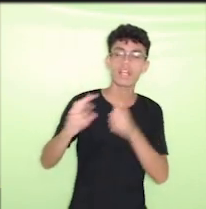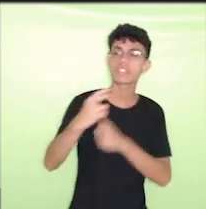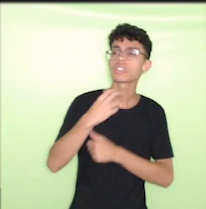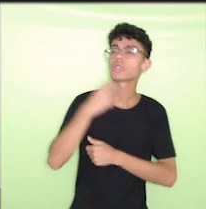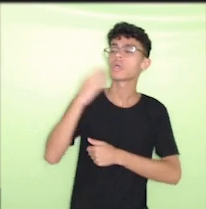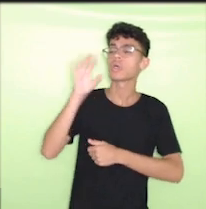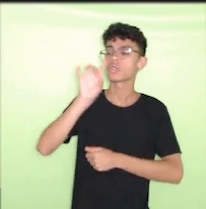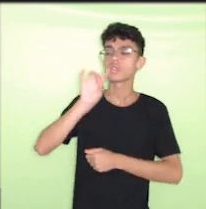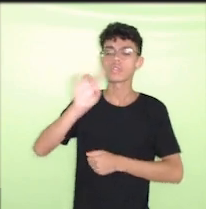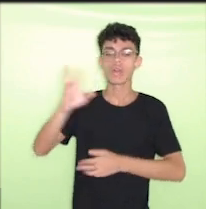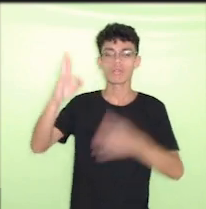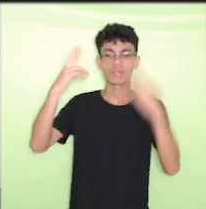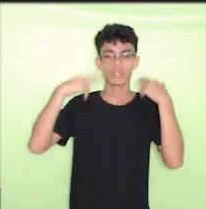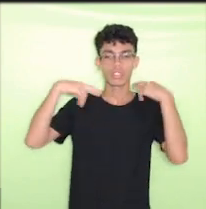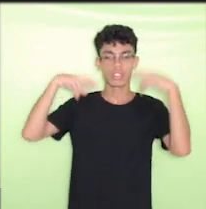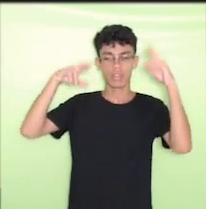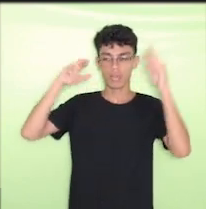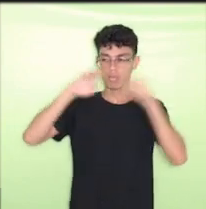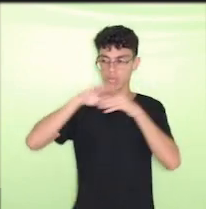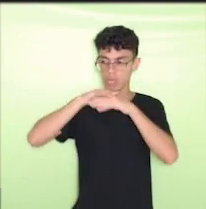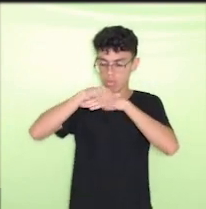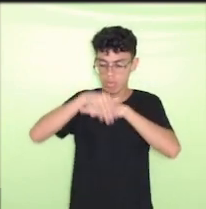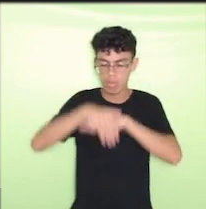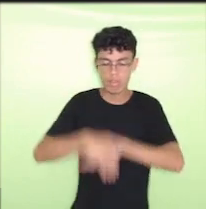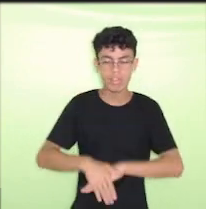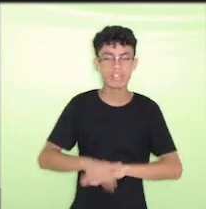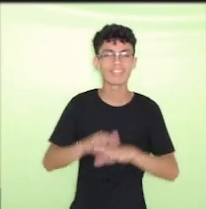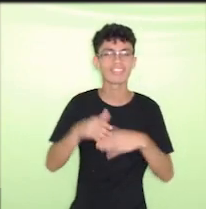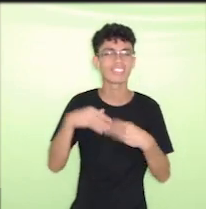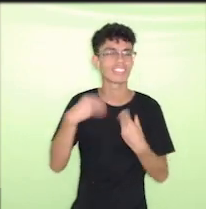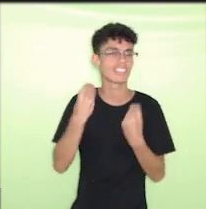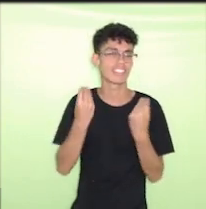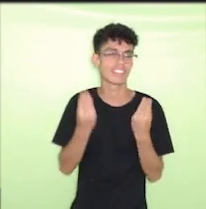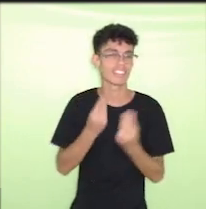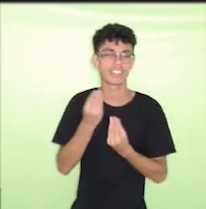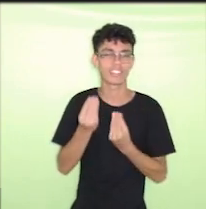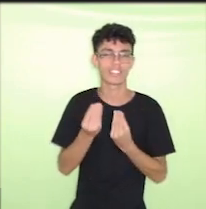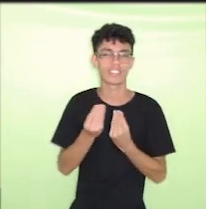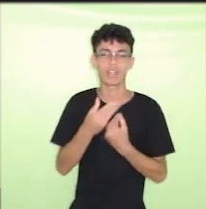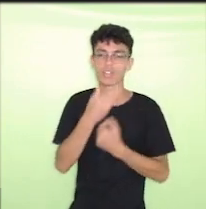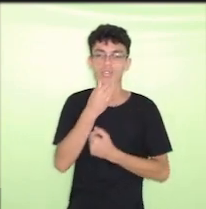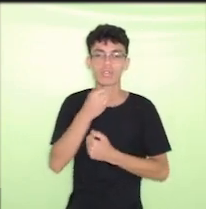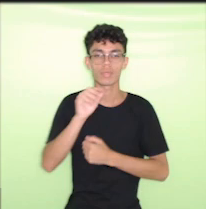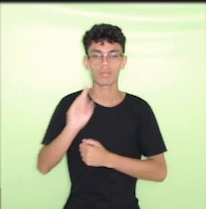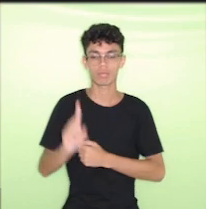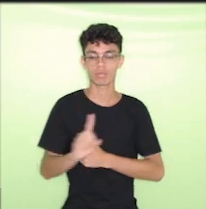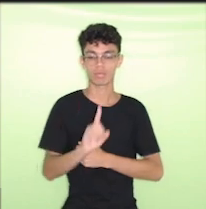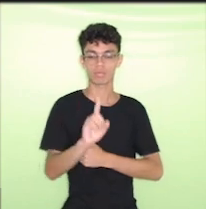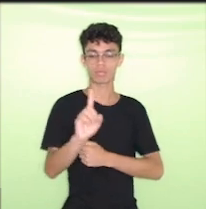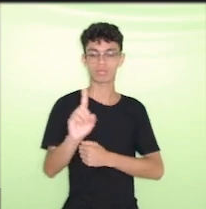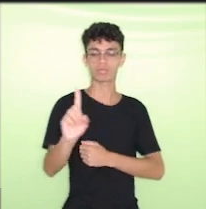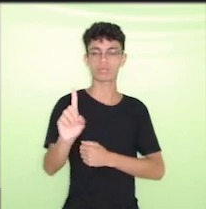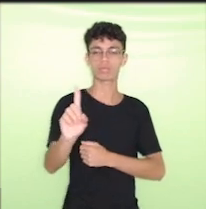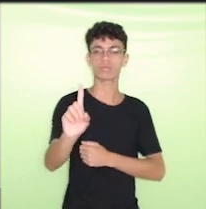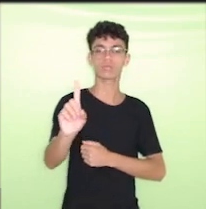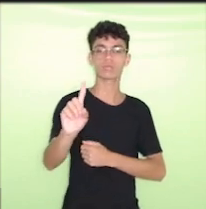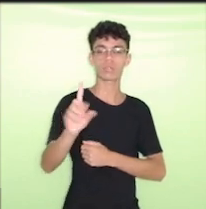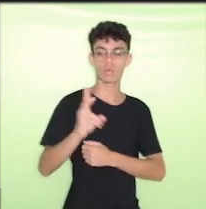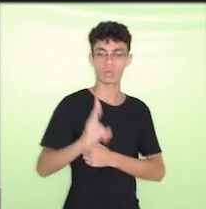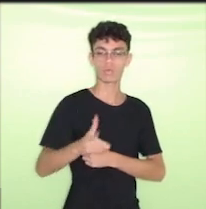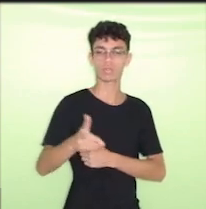os mansos. É inútil, é inútil. Mas o homem continuou andando.